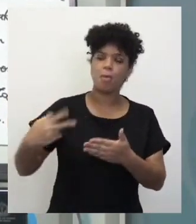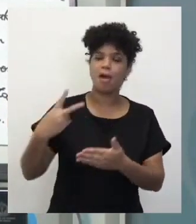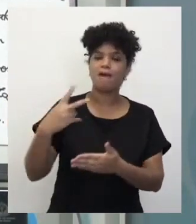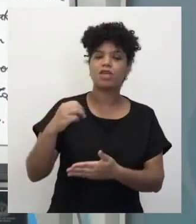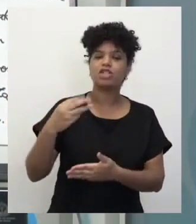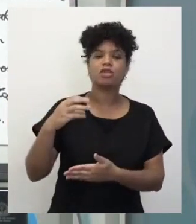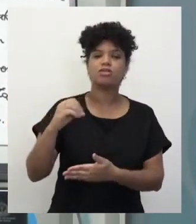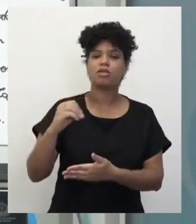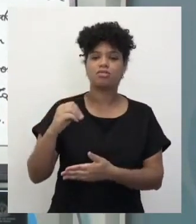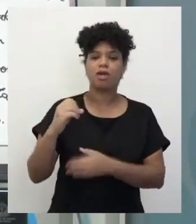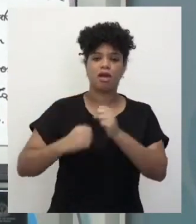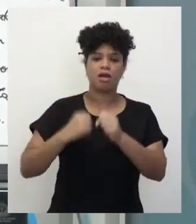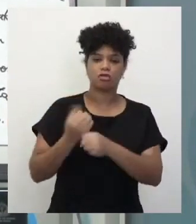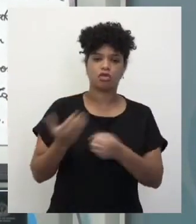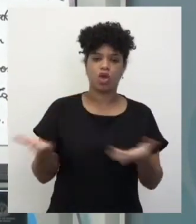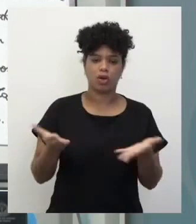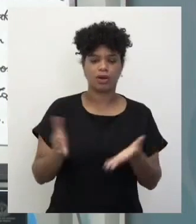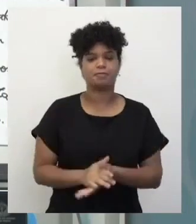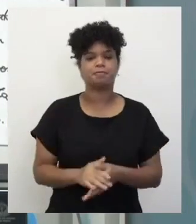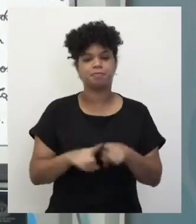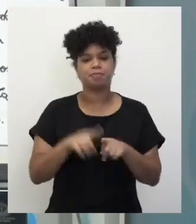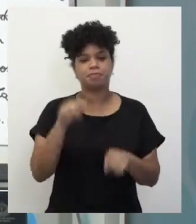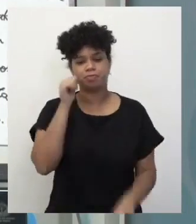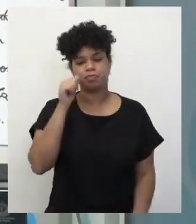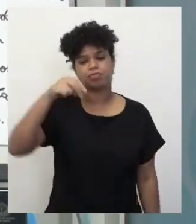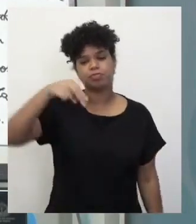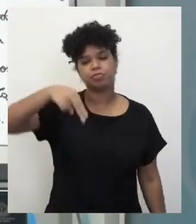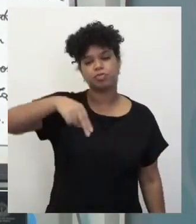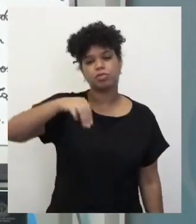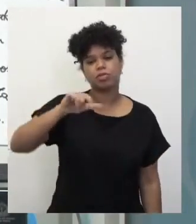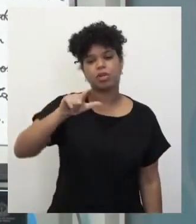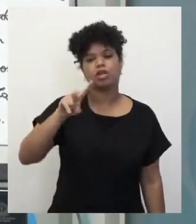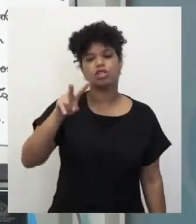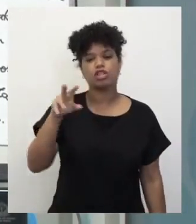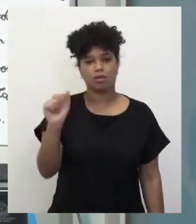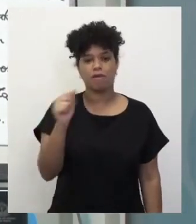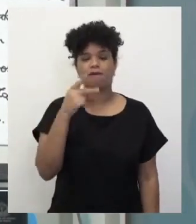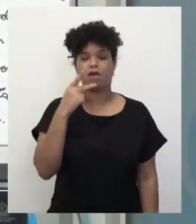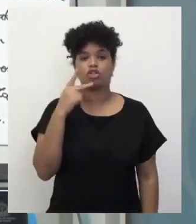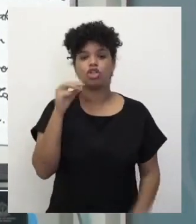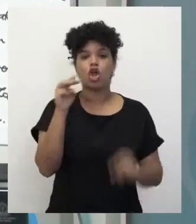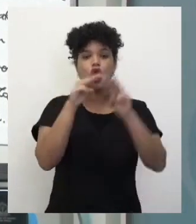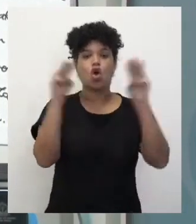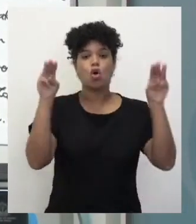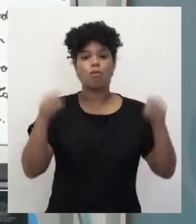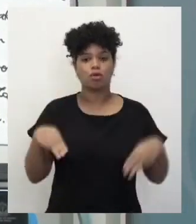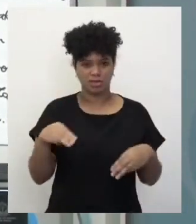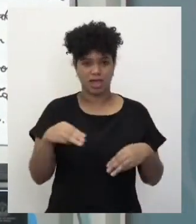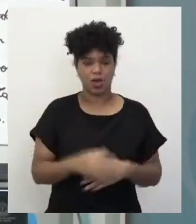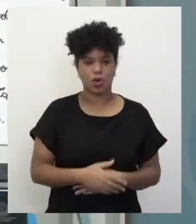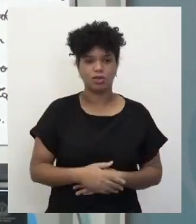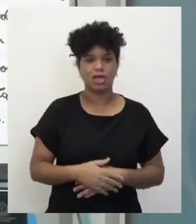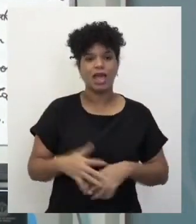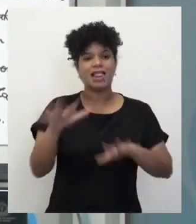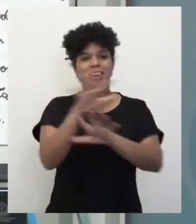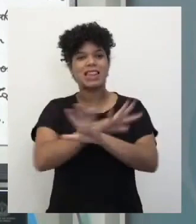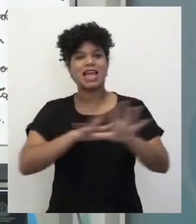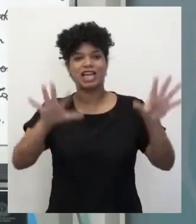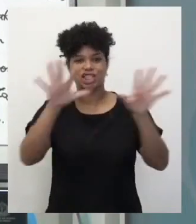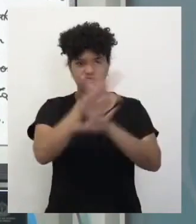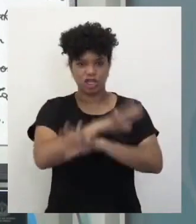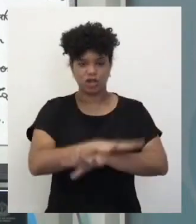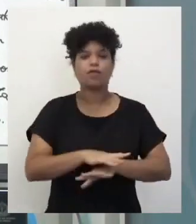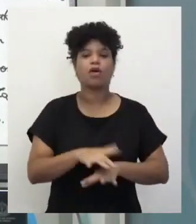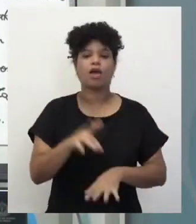informática, ok? A Nilva citou os museus interativos, ela citou até o Museu Portinari. Pois é, além do Museu Portinari, né, nós